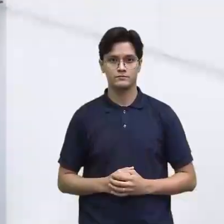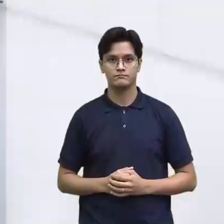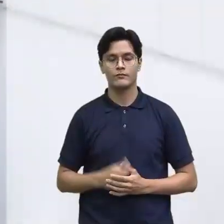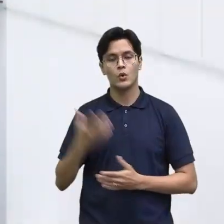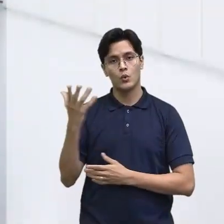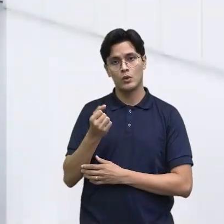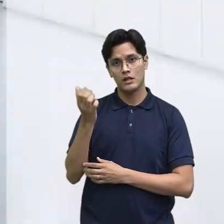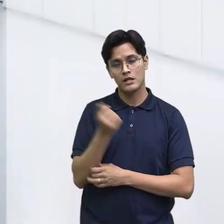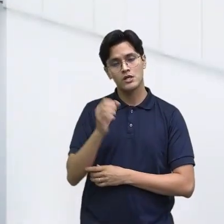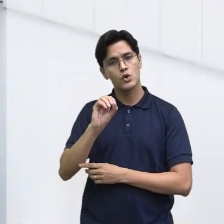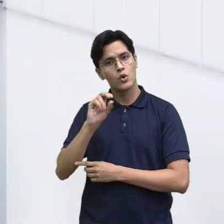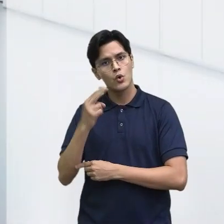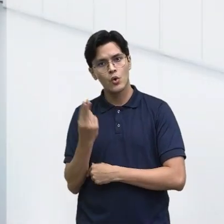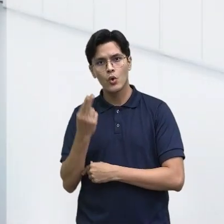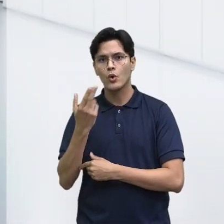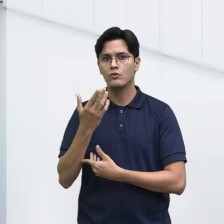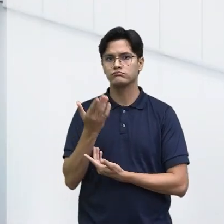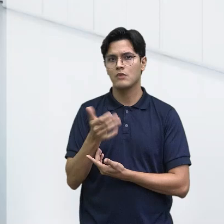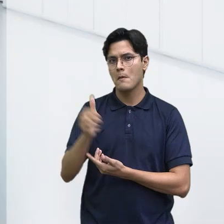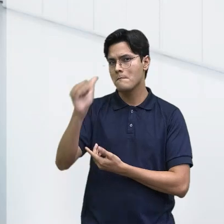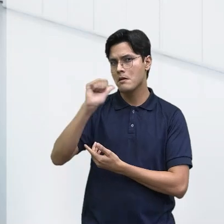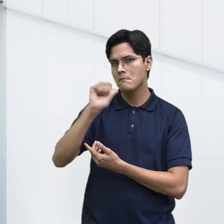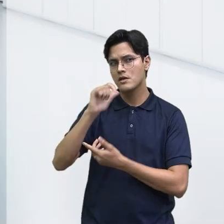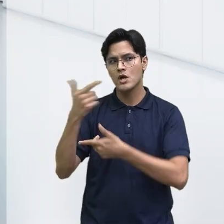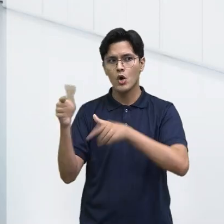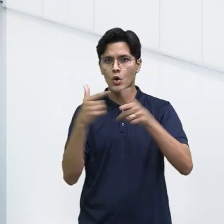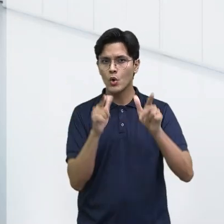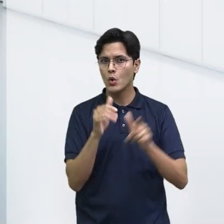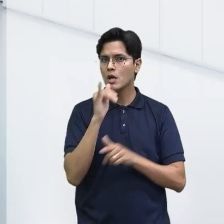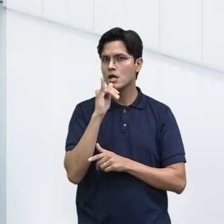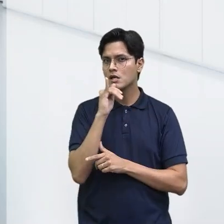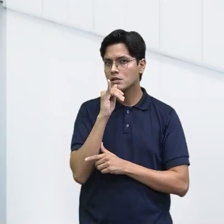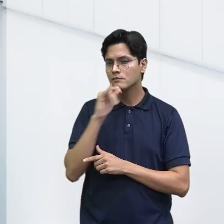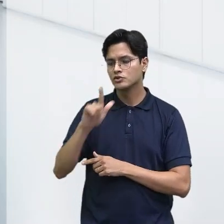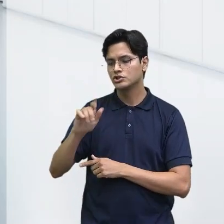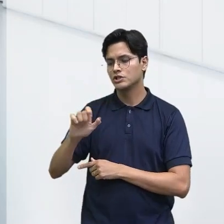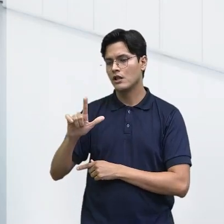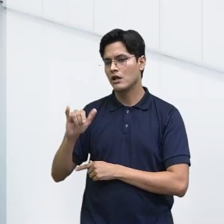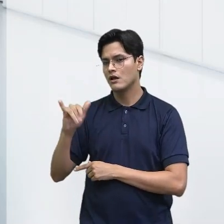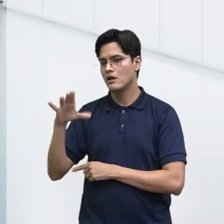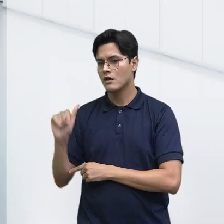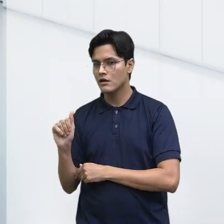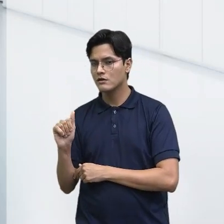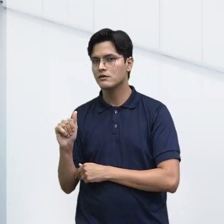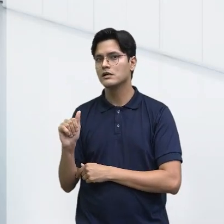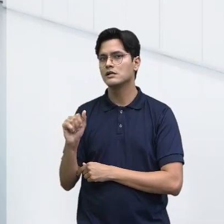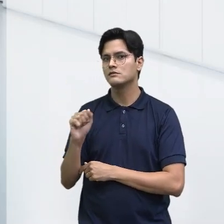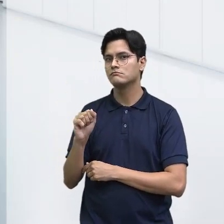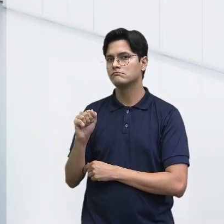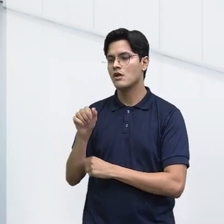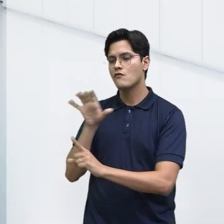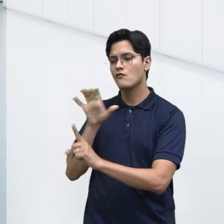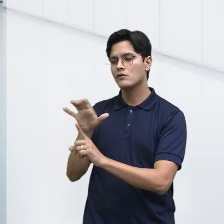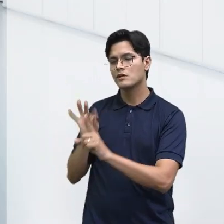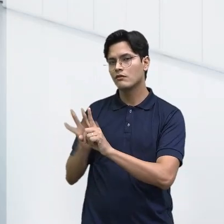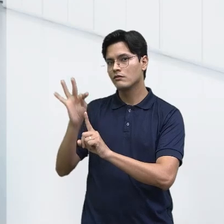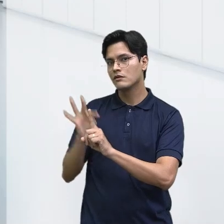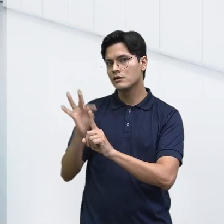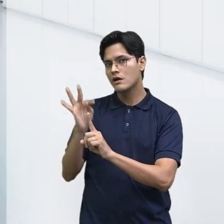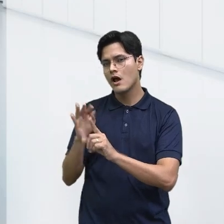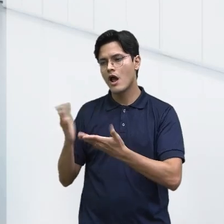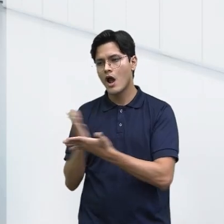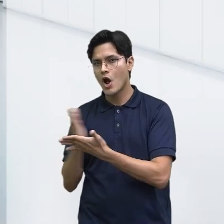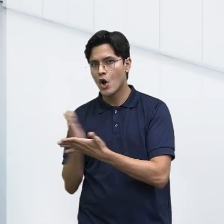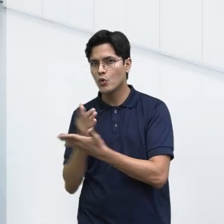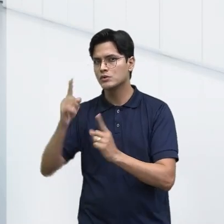outra bebida como o suco ou outros alimentos como geleias a altas temperaturas, pode degradar alguns compostos